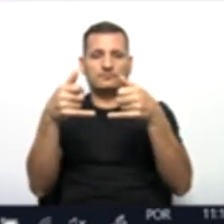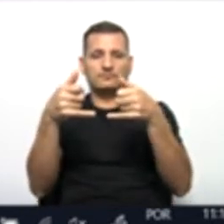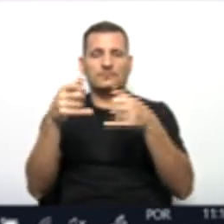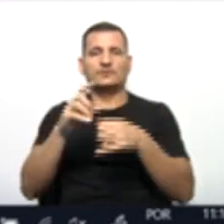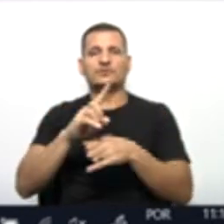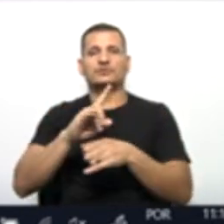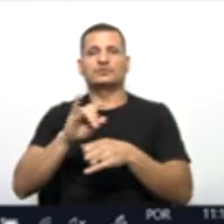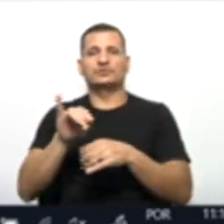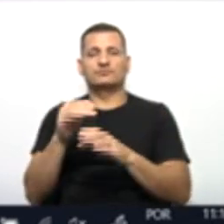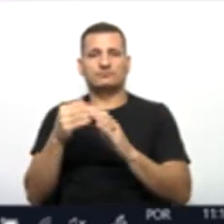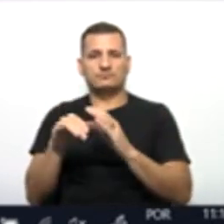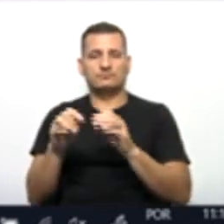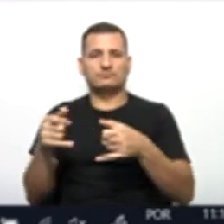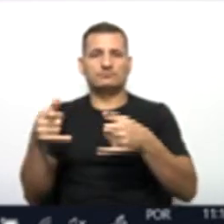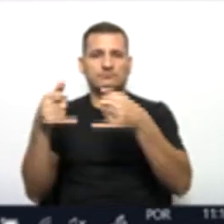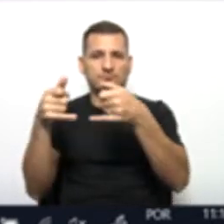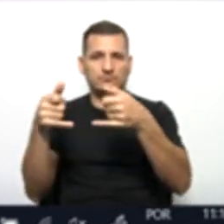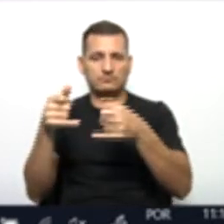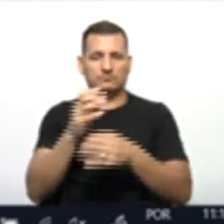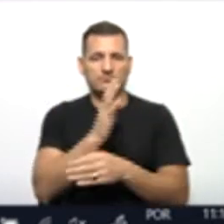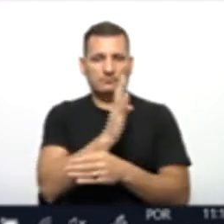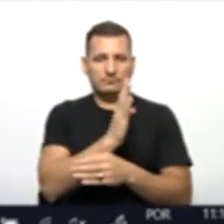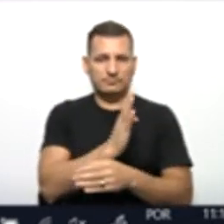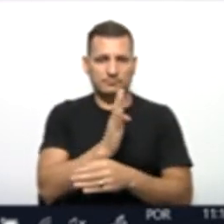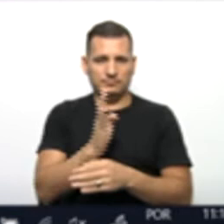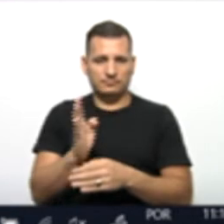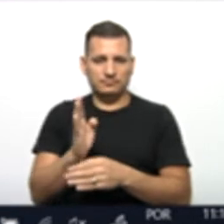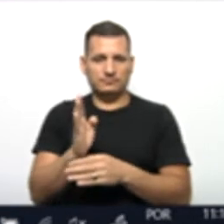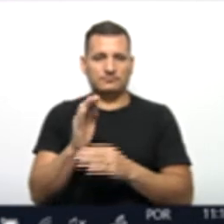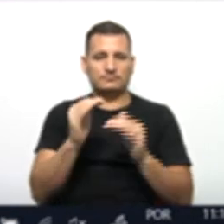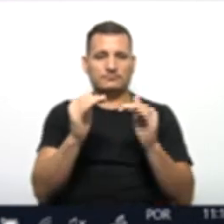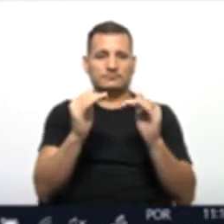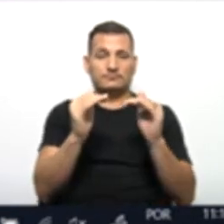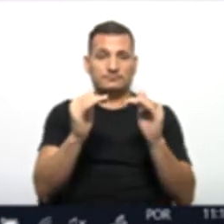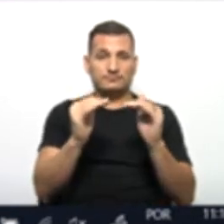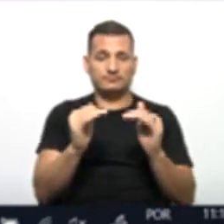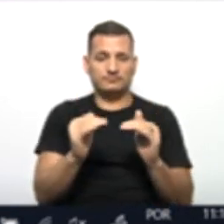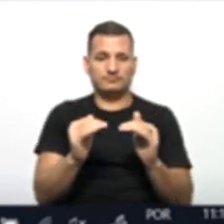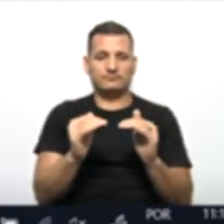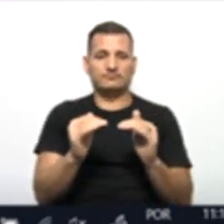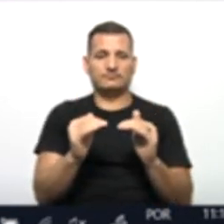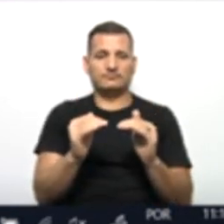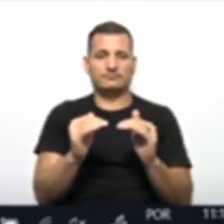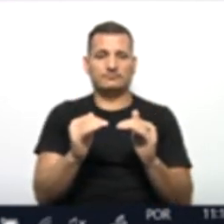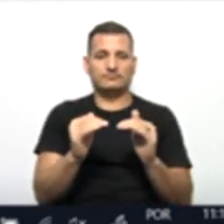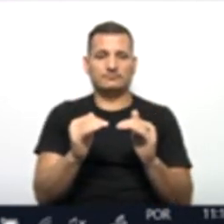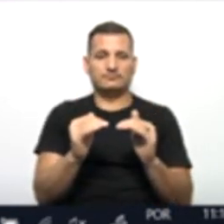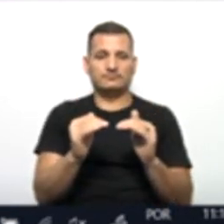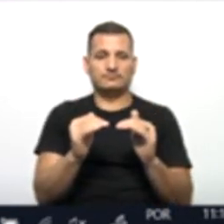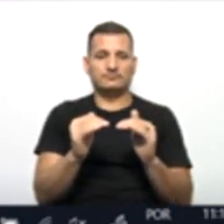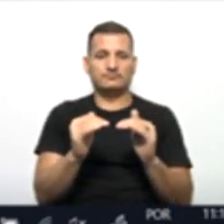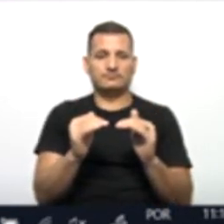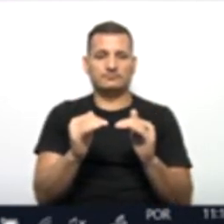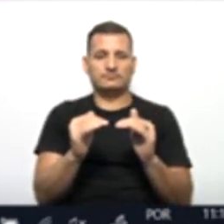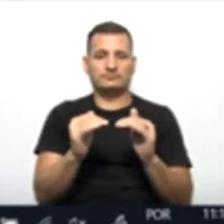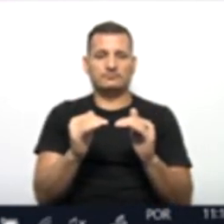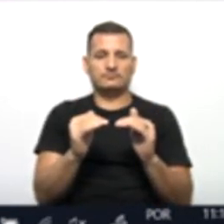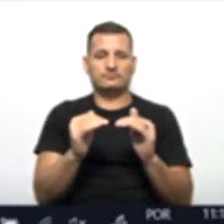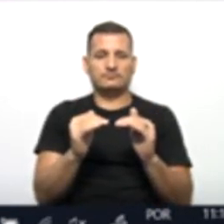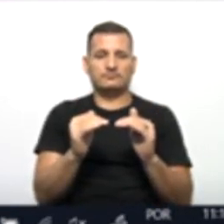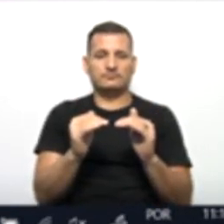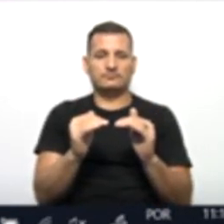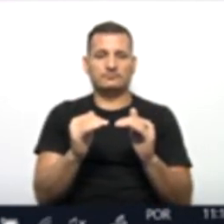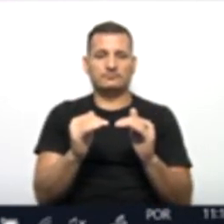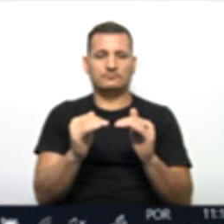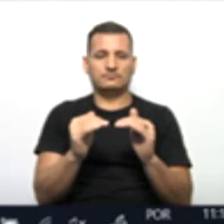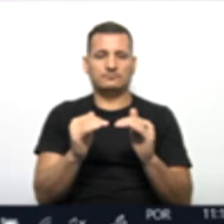envio aqui também na sequência aí aqui embaixo eu estou chamando meu código que ele vai executar no banco e esse